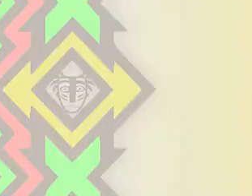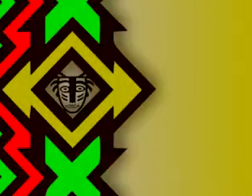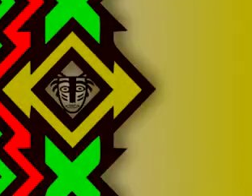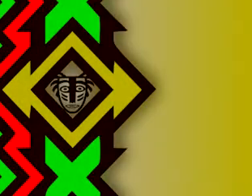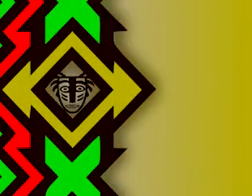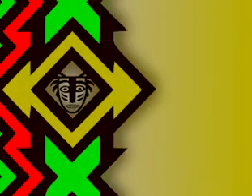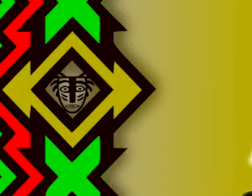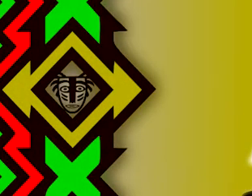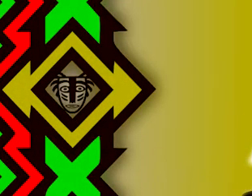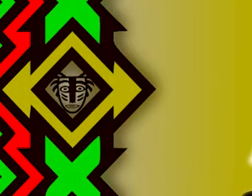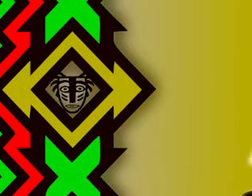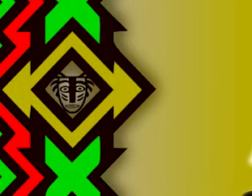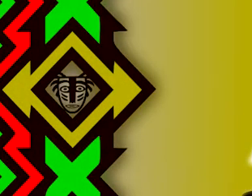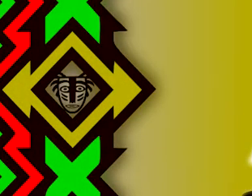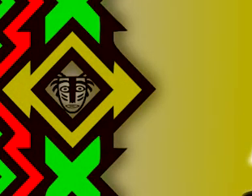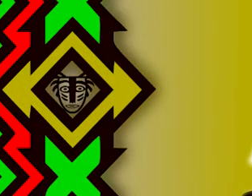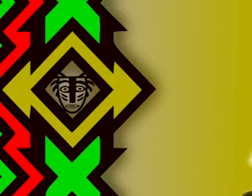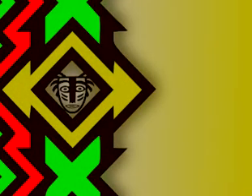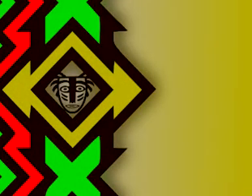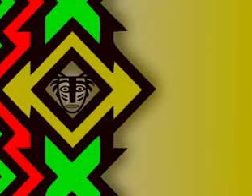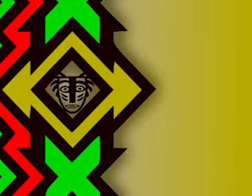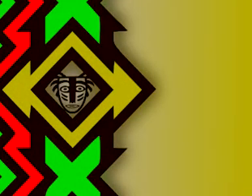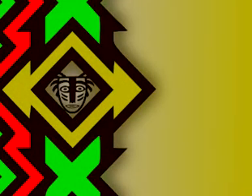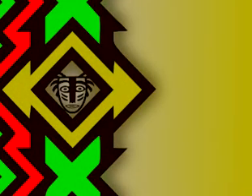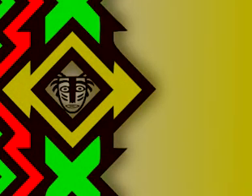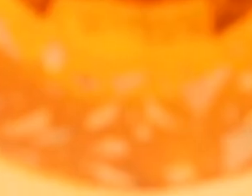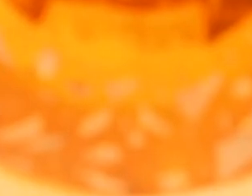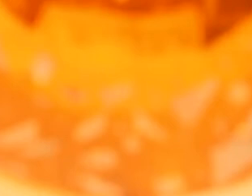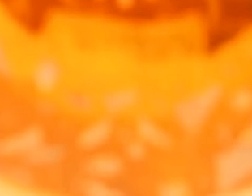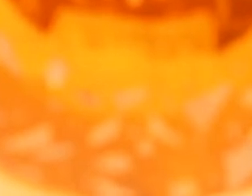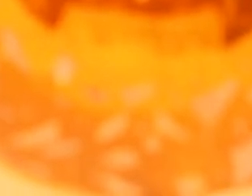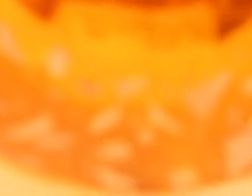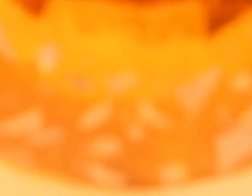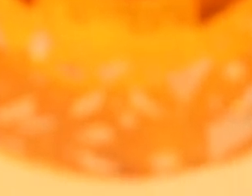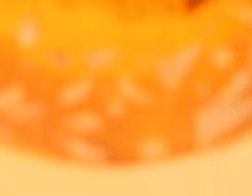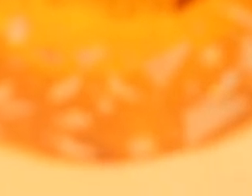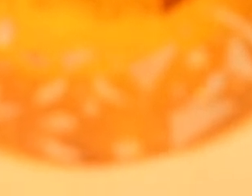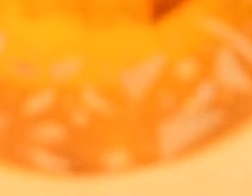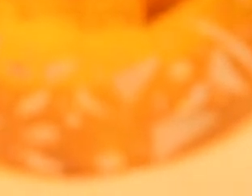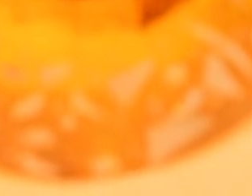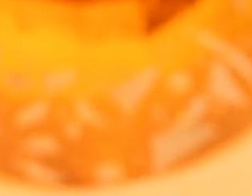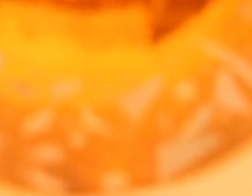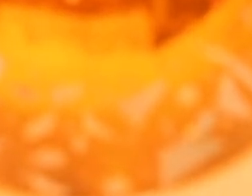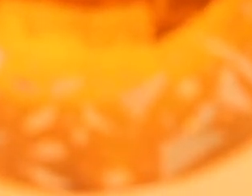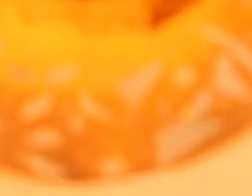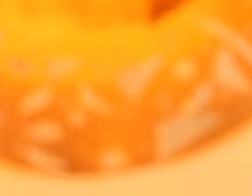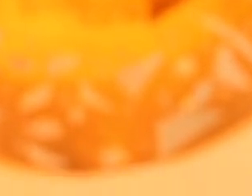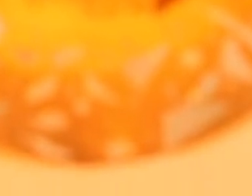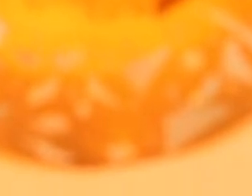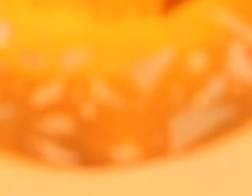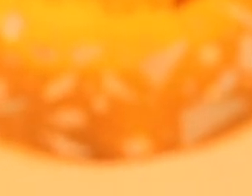Edição do Festival cor-de-rosa built-in e o grupo Ford Ka tembe um grupo artístico de